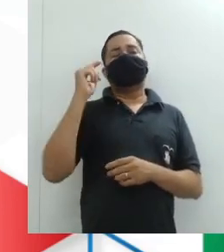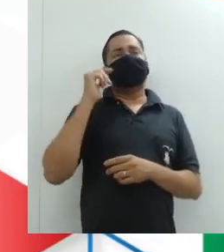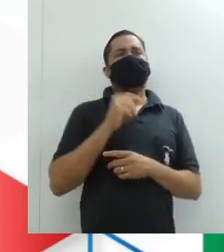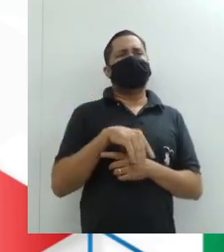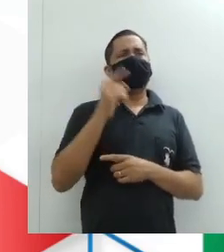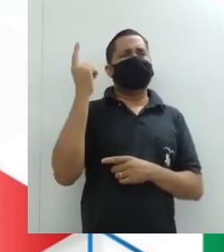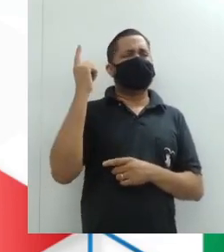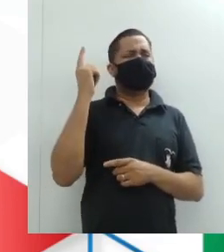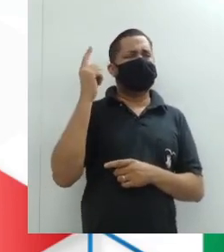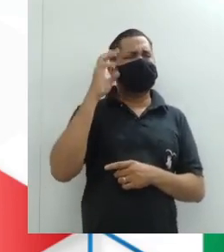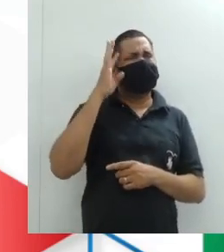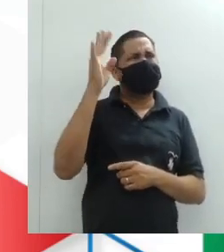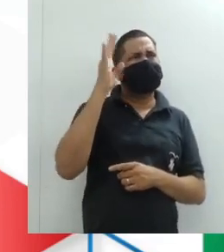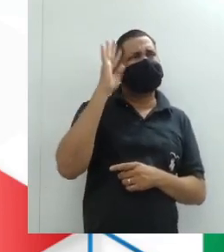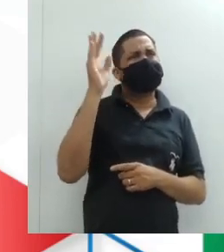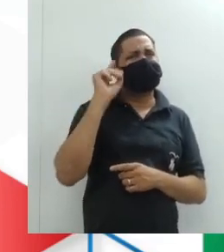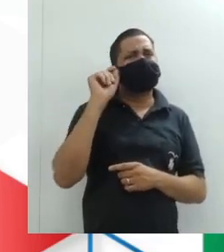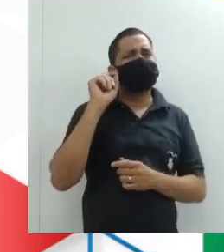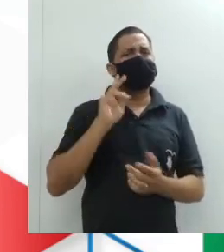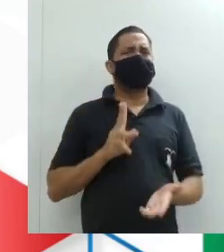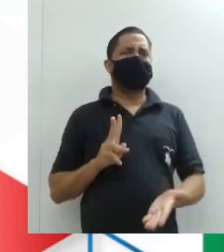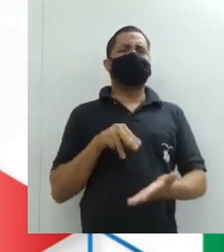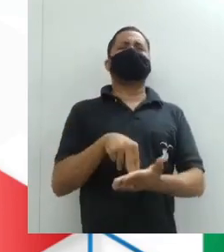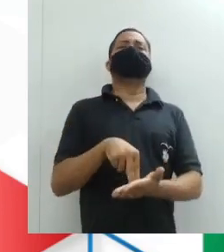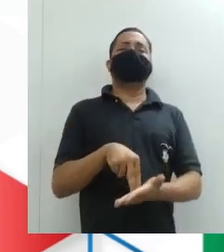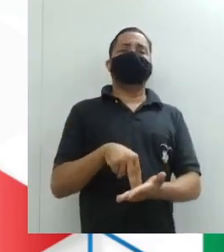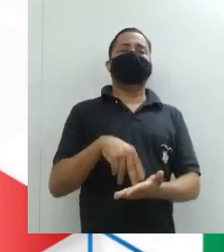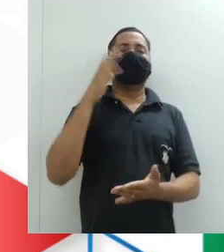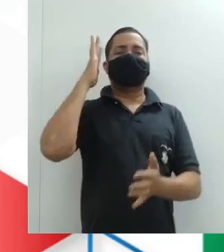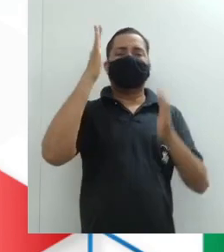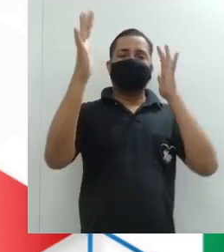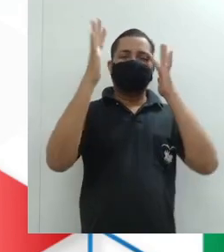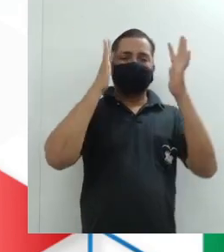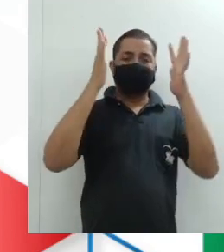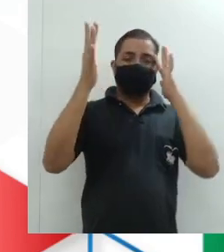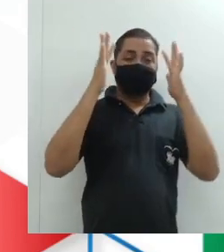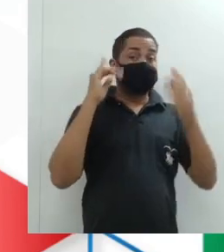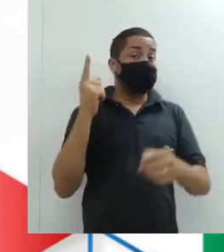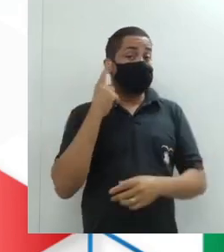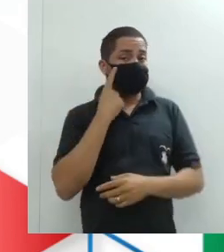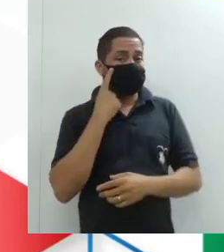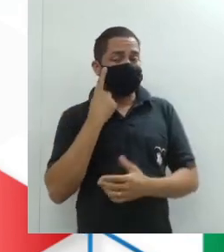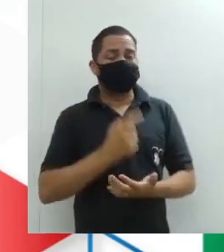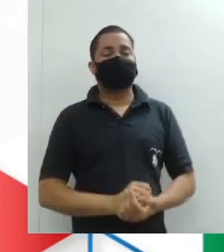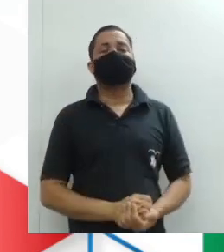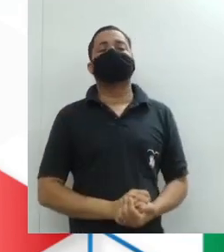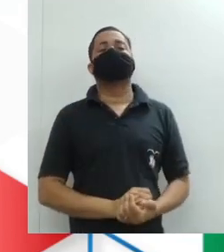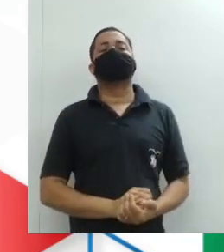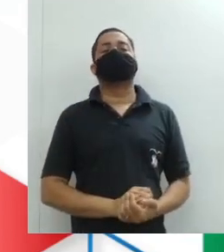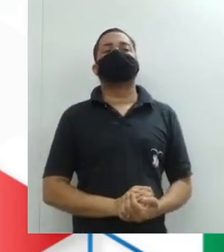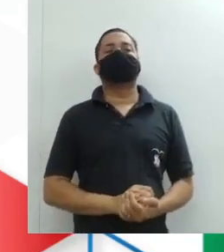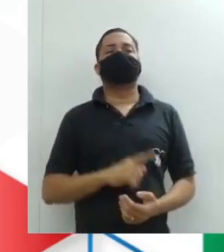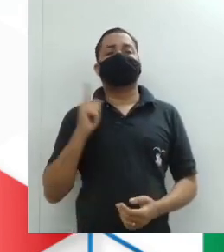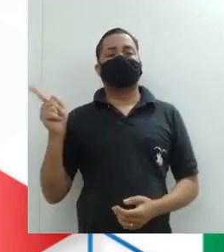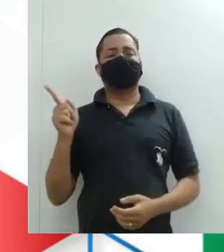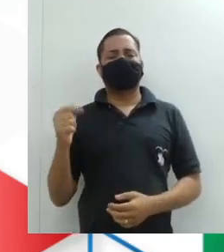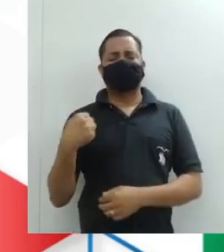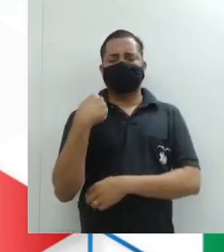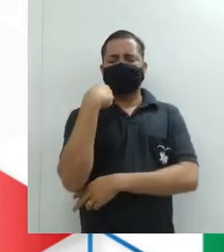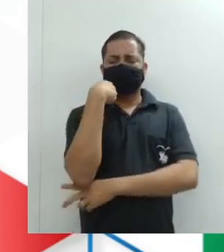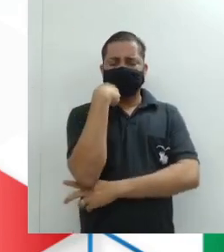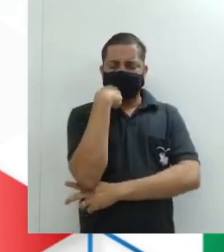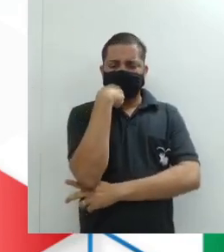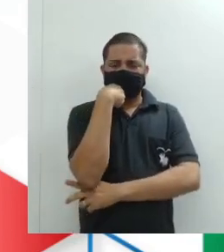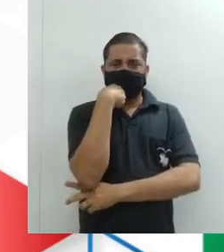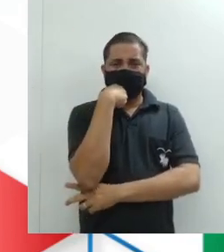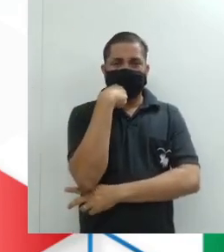refletirem, tomarem o quê? Uma atitude filosófica. Vejam só, a postura do pensador.